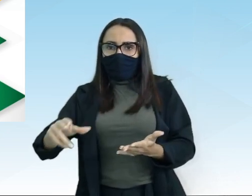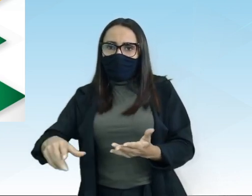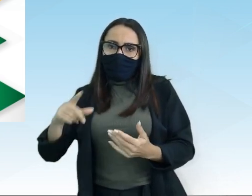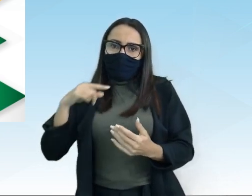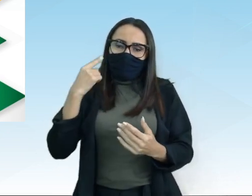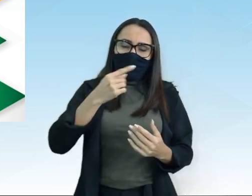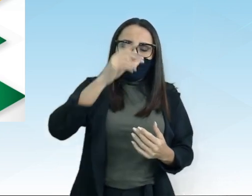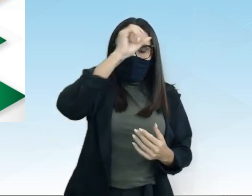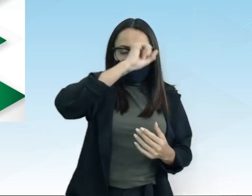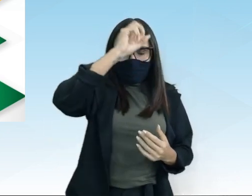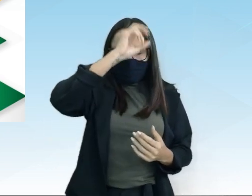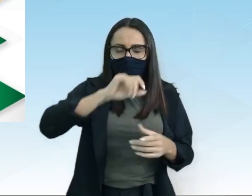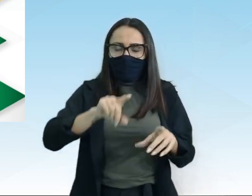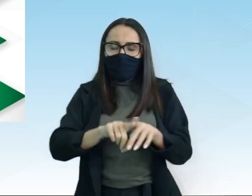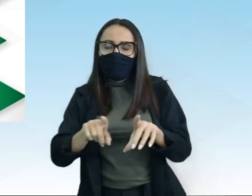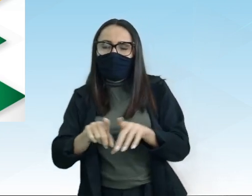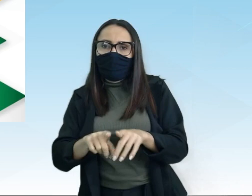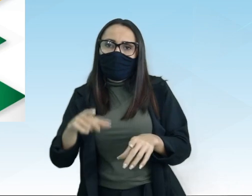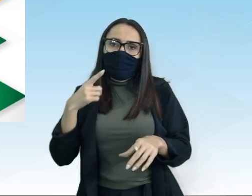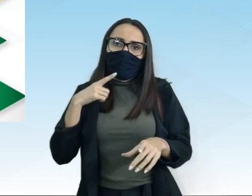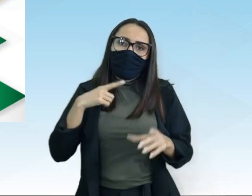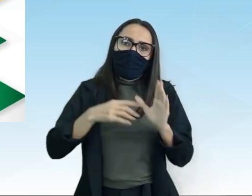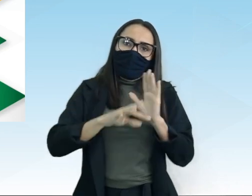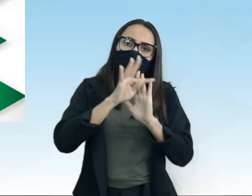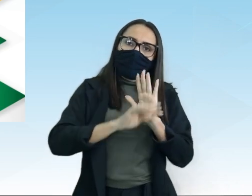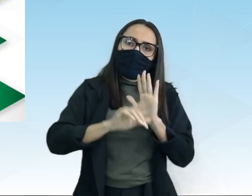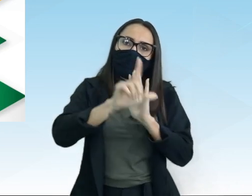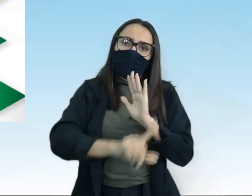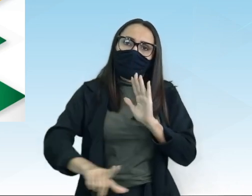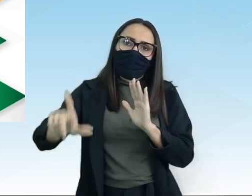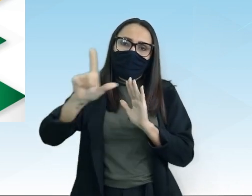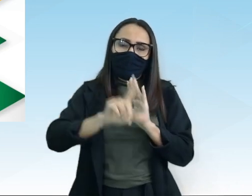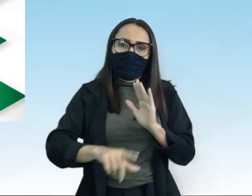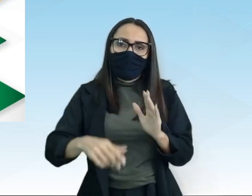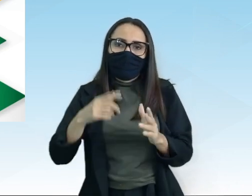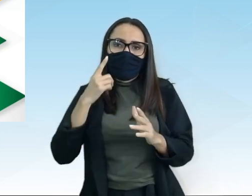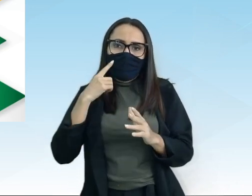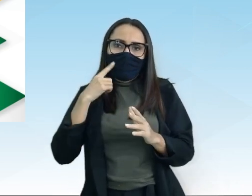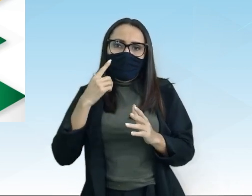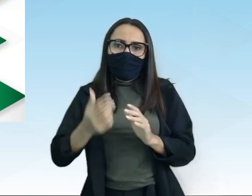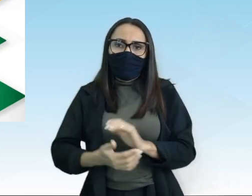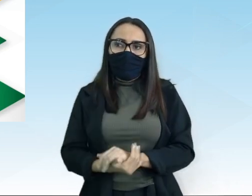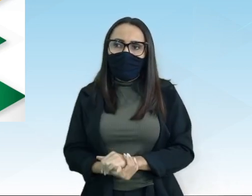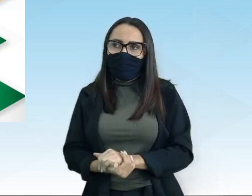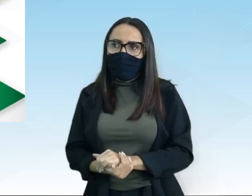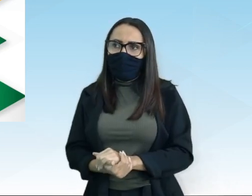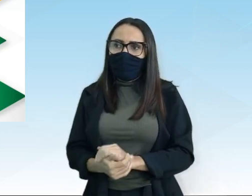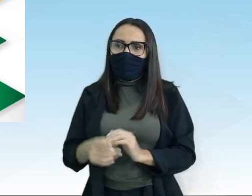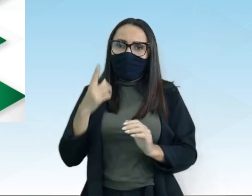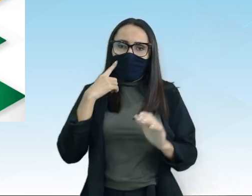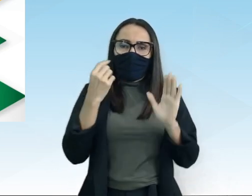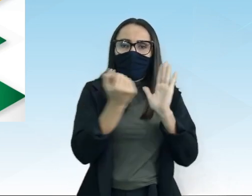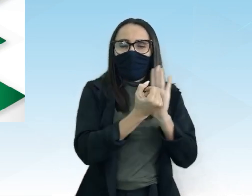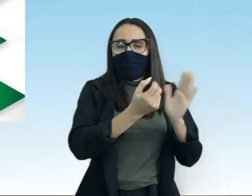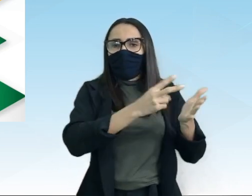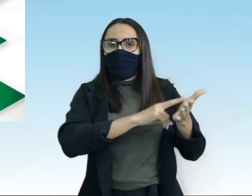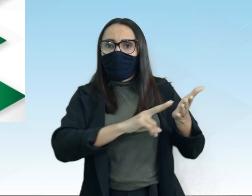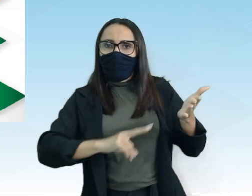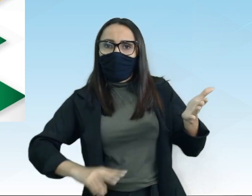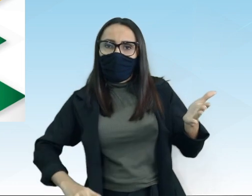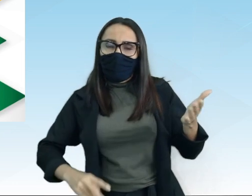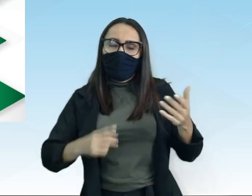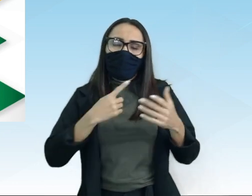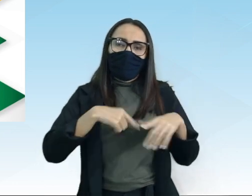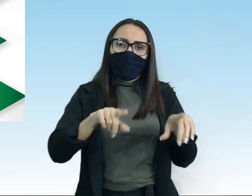Nós aprendemos, certo, que textos literários muitas vezes lançam mão de marcas, vocabulários